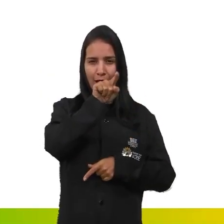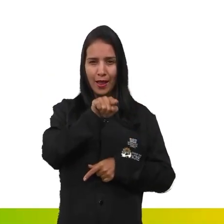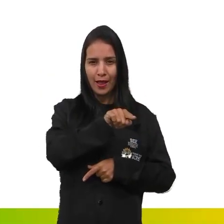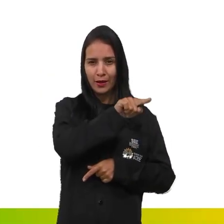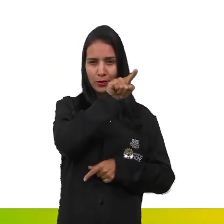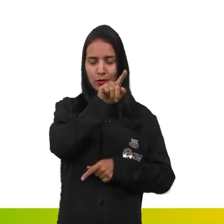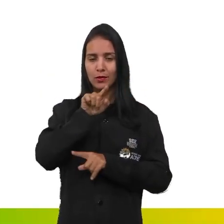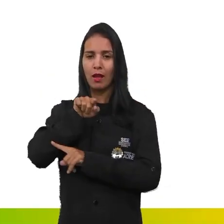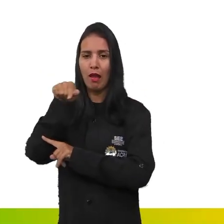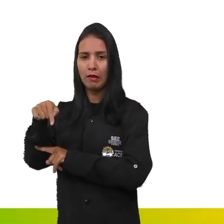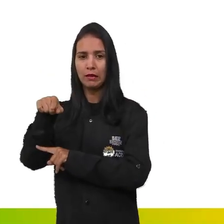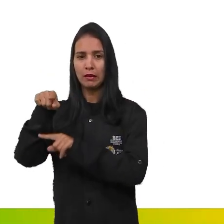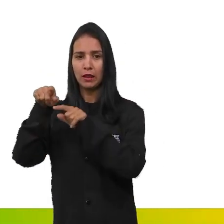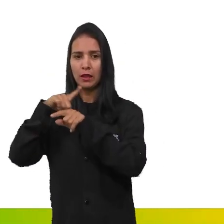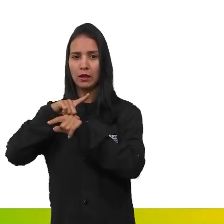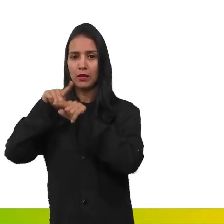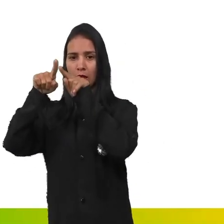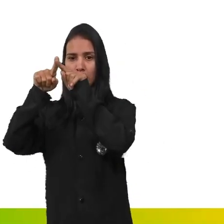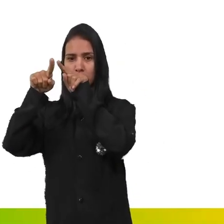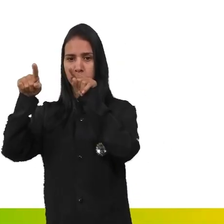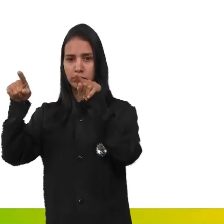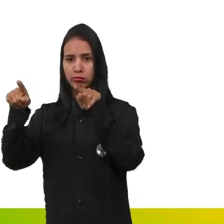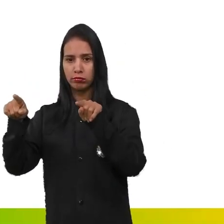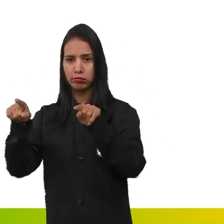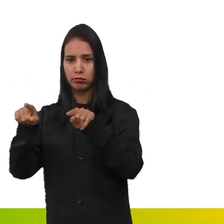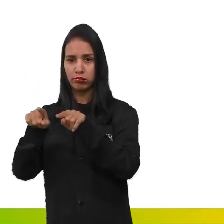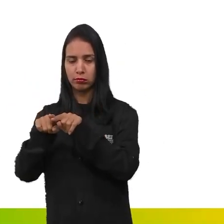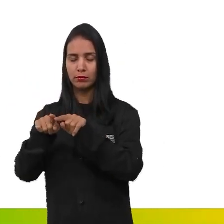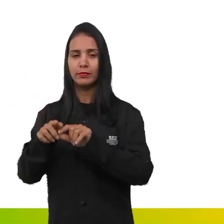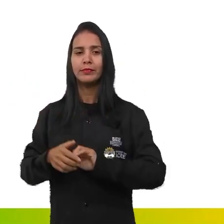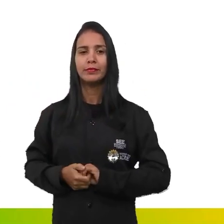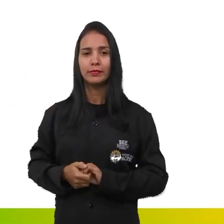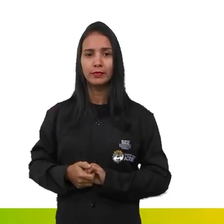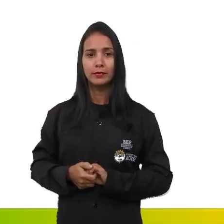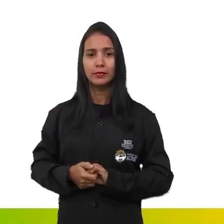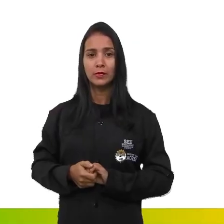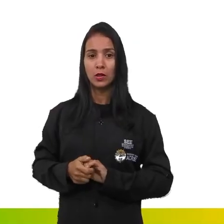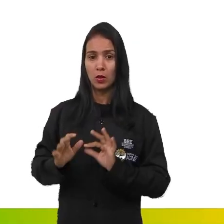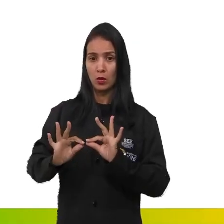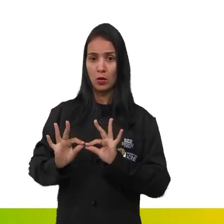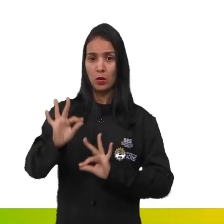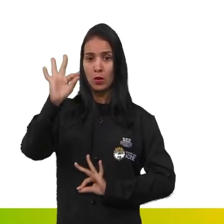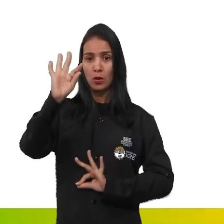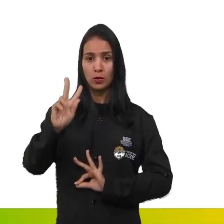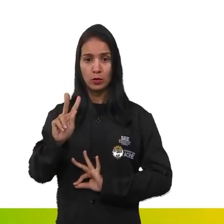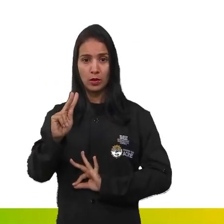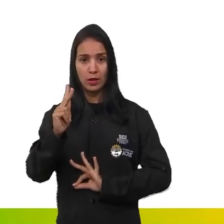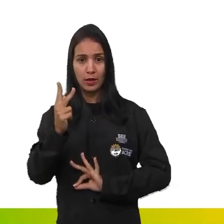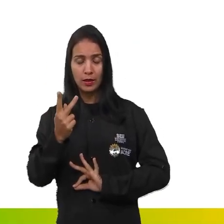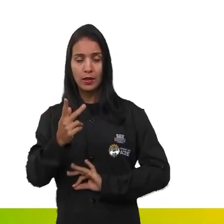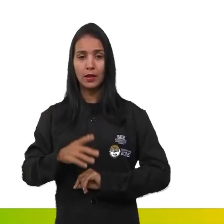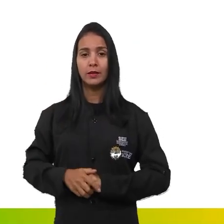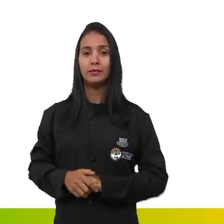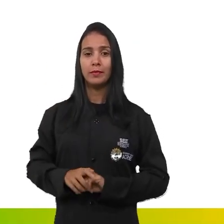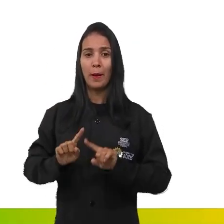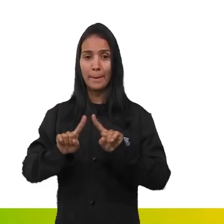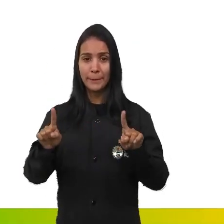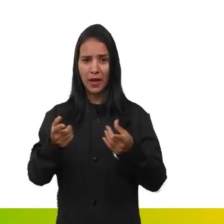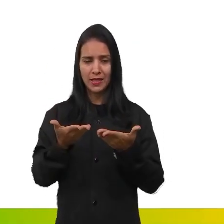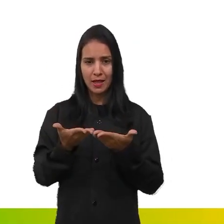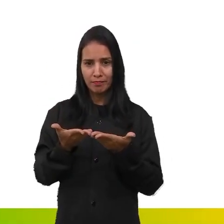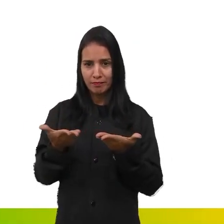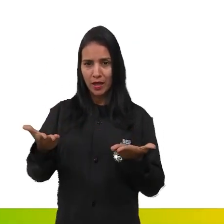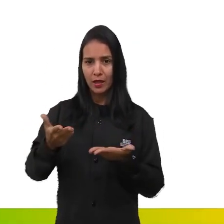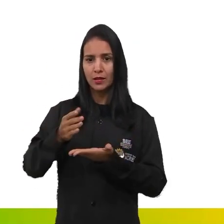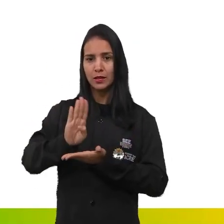aqui. Veja bem, e eu estou dizendo que a base B2' aqui no